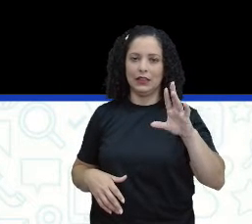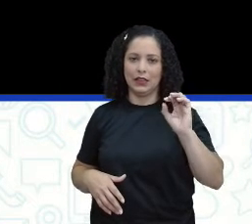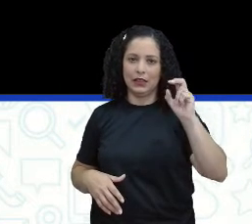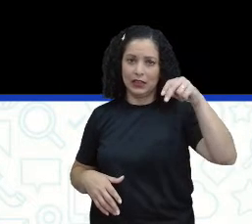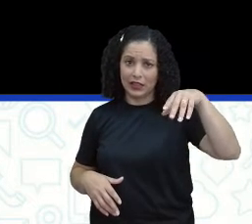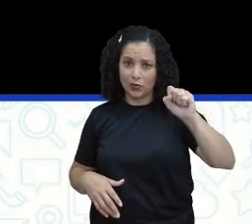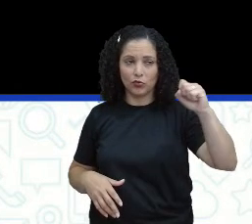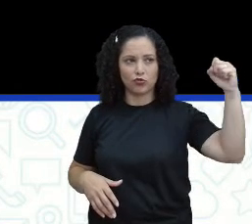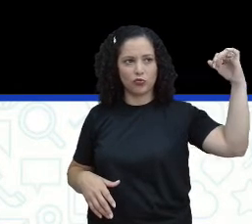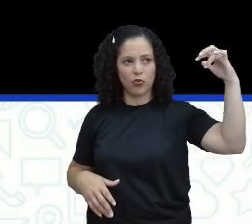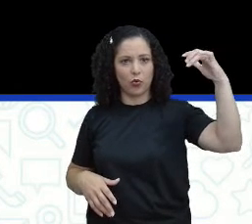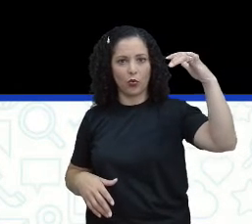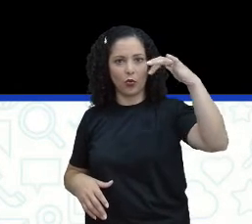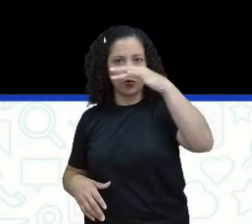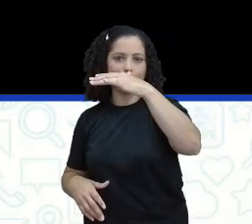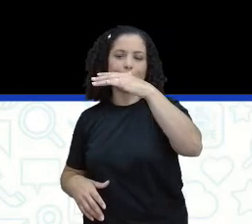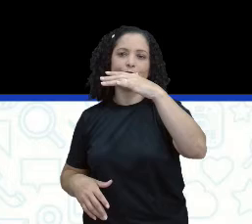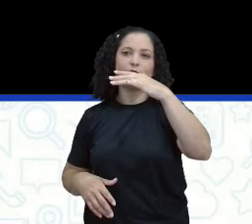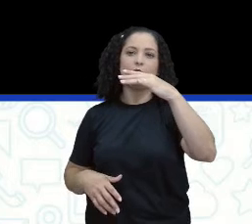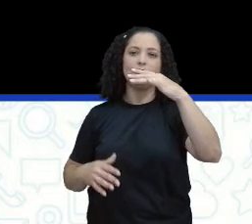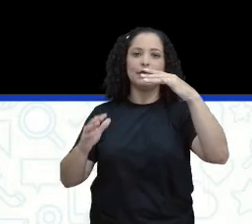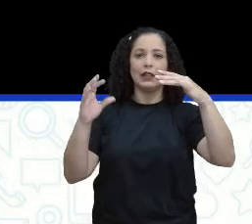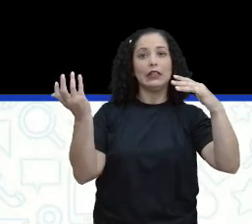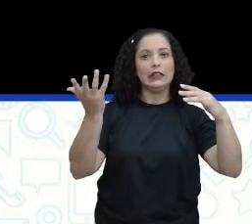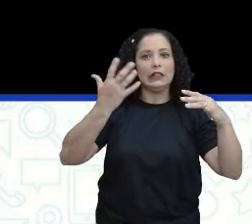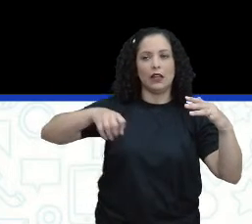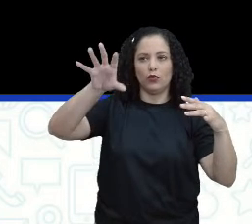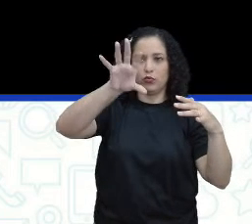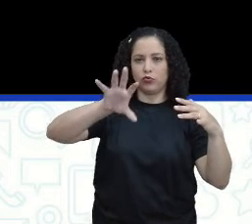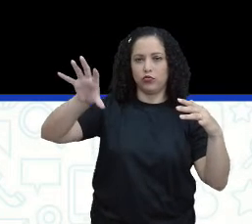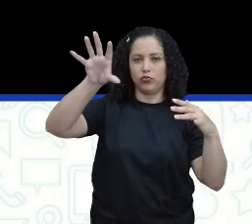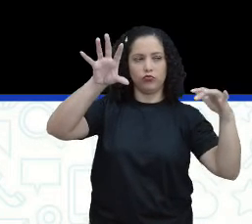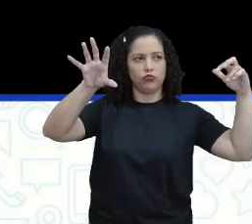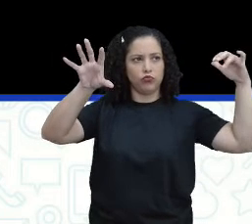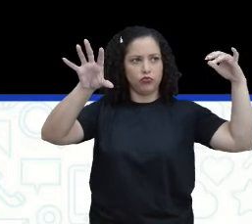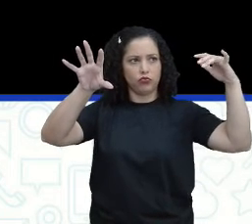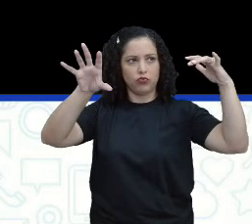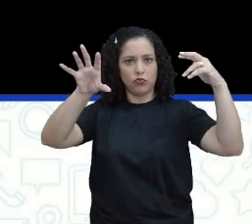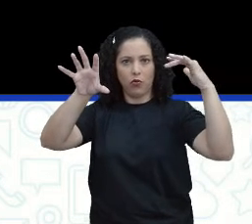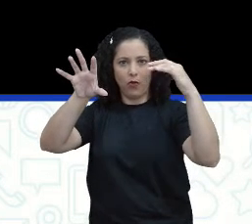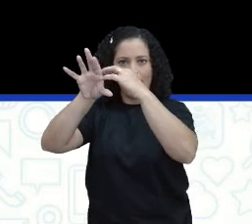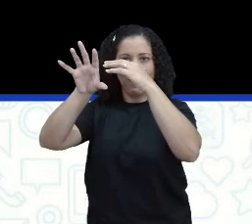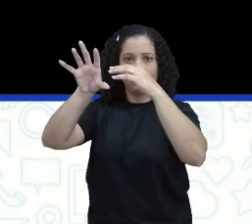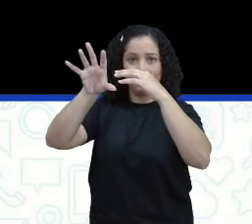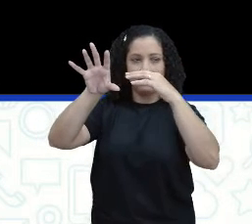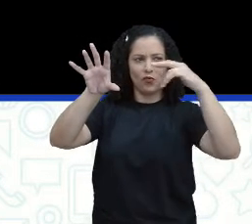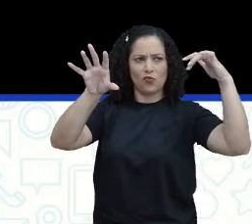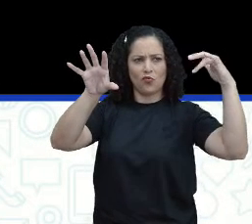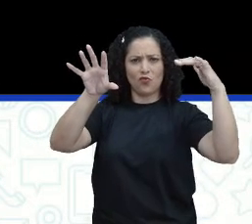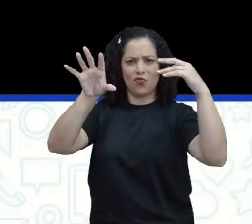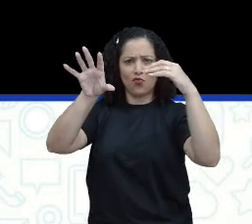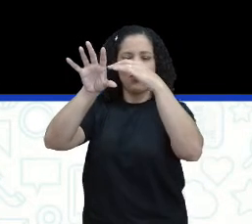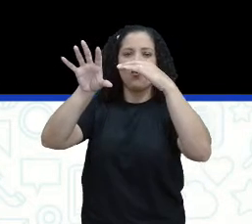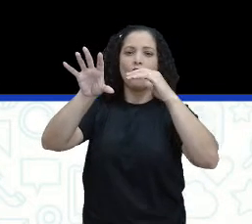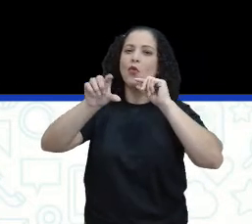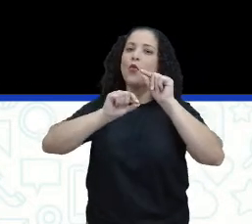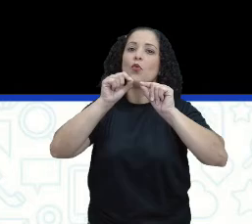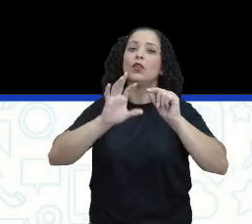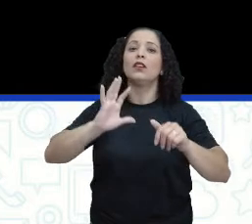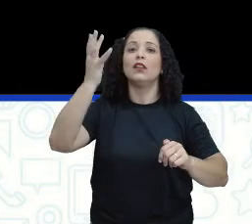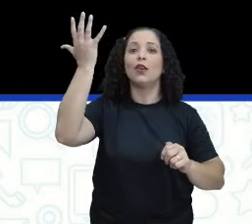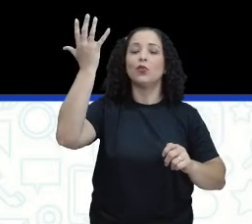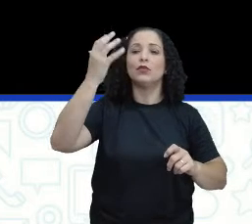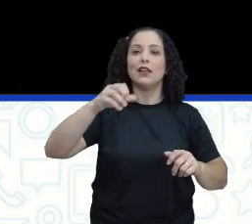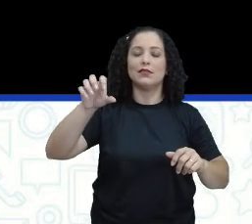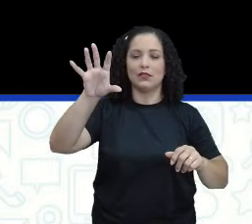acontece? Quando esse nêutron bate lá, ó, no núcleo do urânio, o que é que acontece?